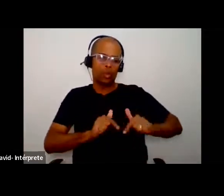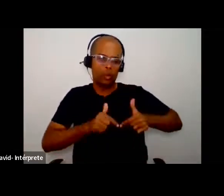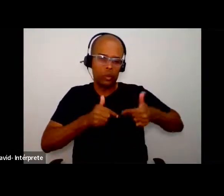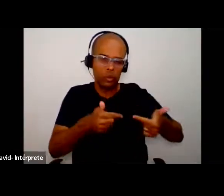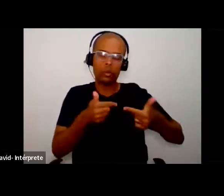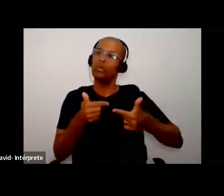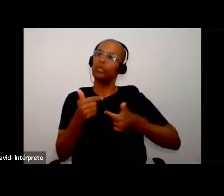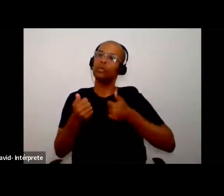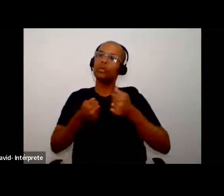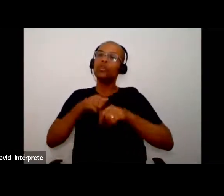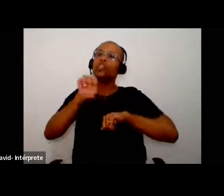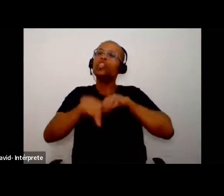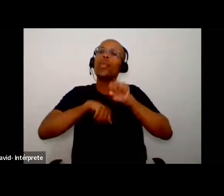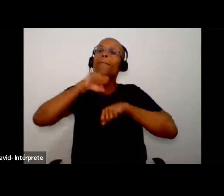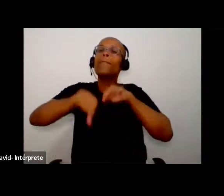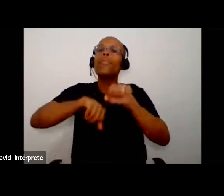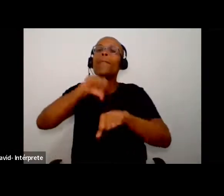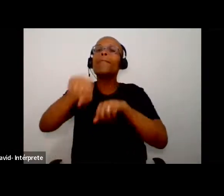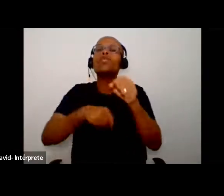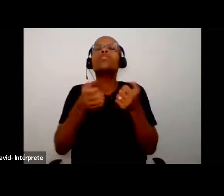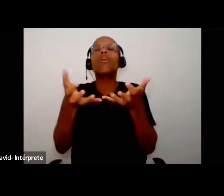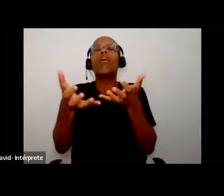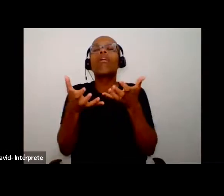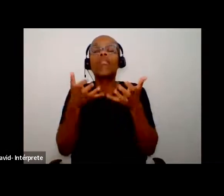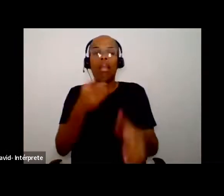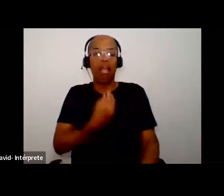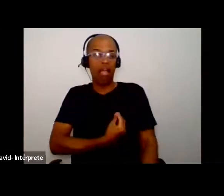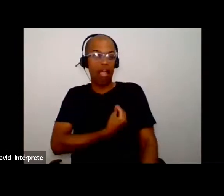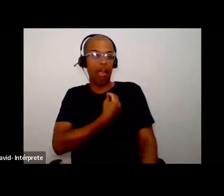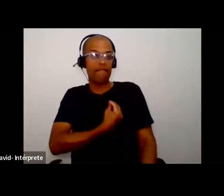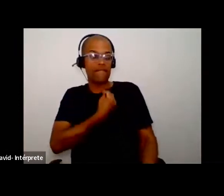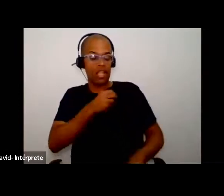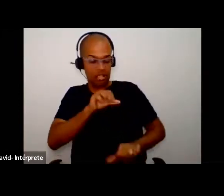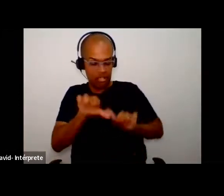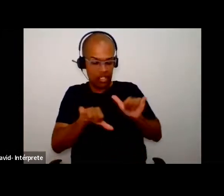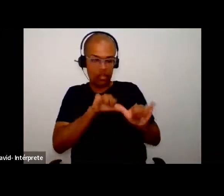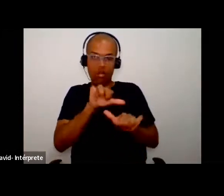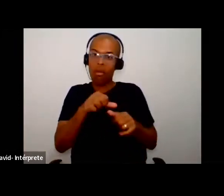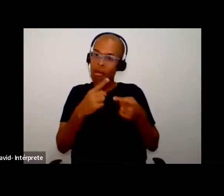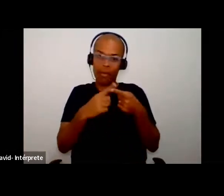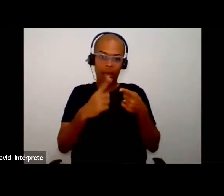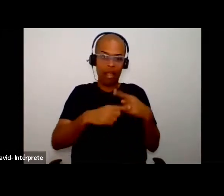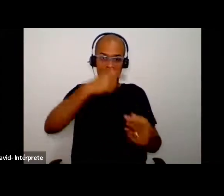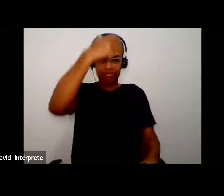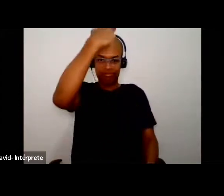busca por transformar a vida que se vive, porque nós somos seres